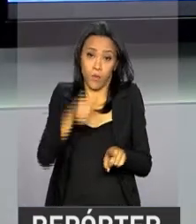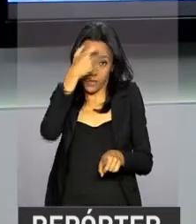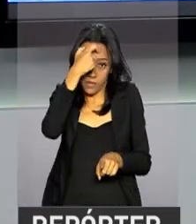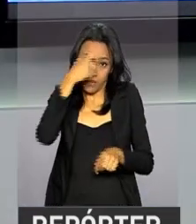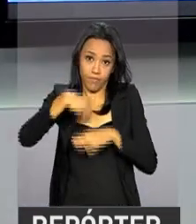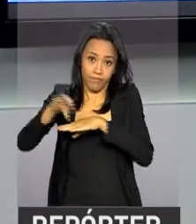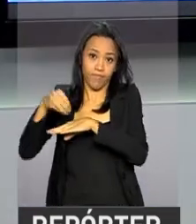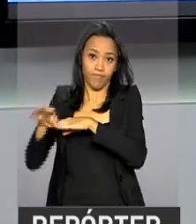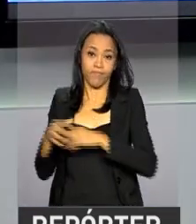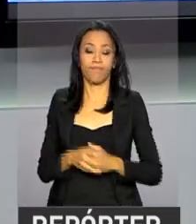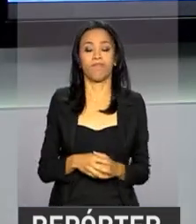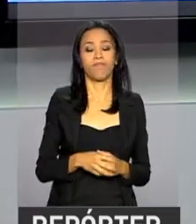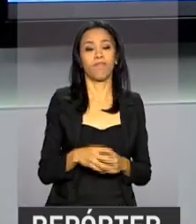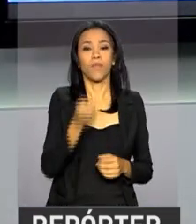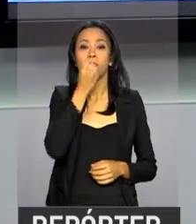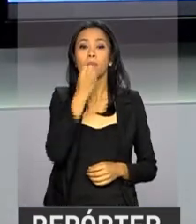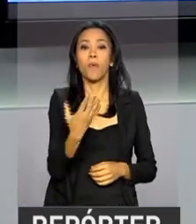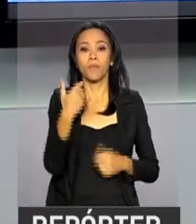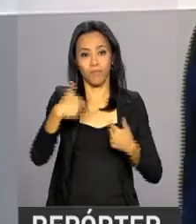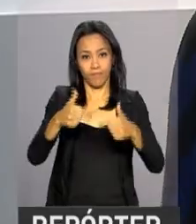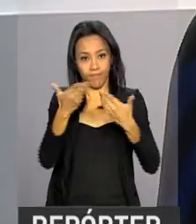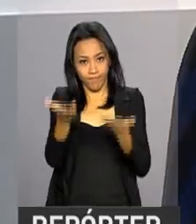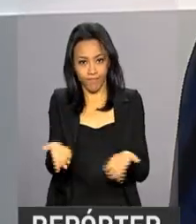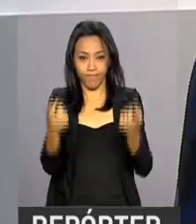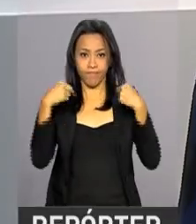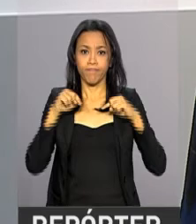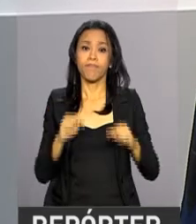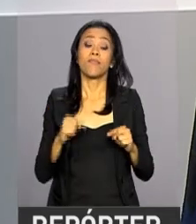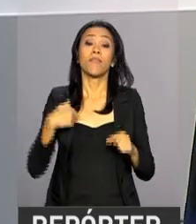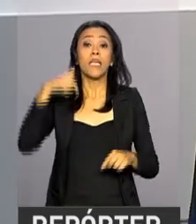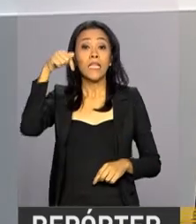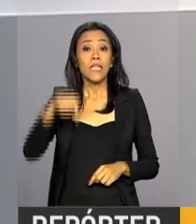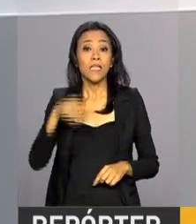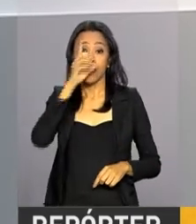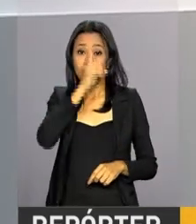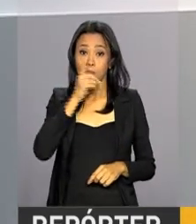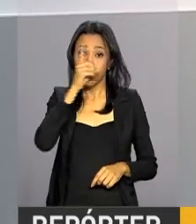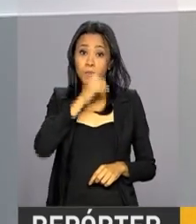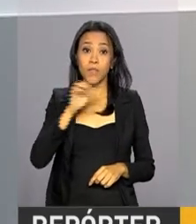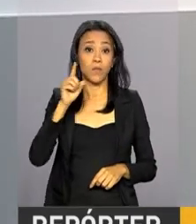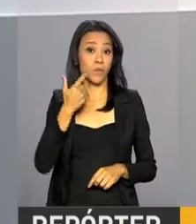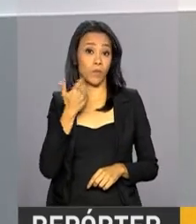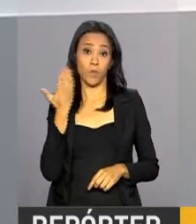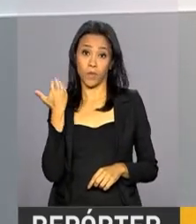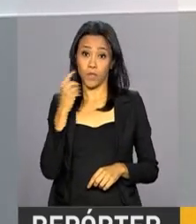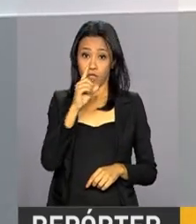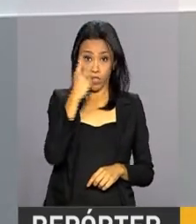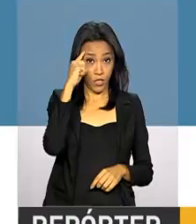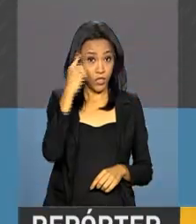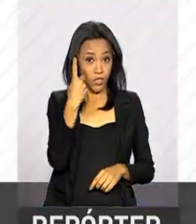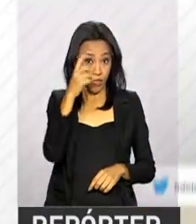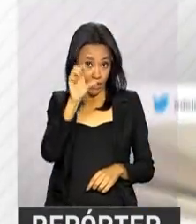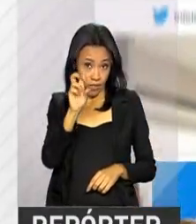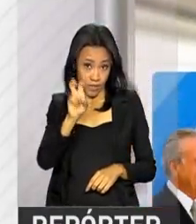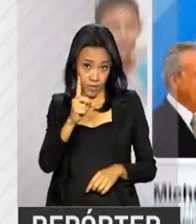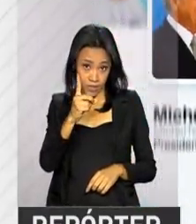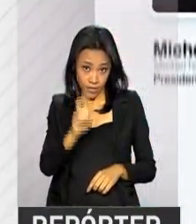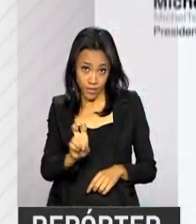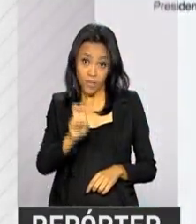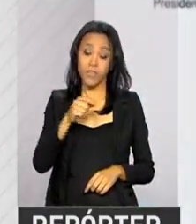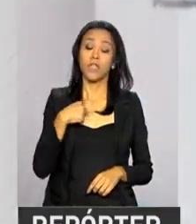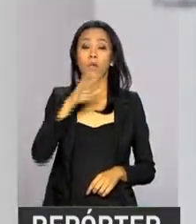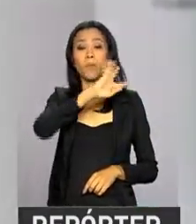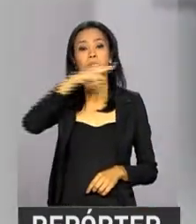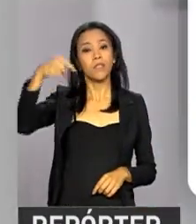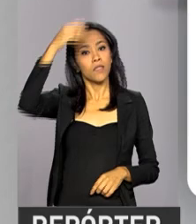carol brigada é bom trabalho pra você neste domingo dia 15 pelas redes sociais o presidente michel temer prestou uma